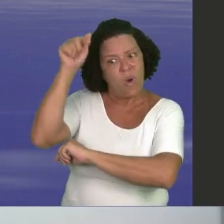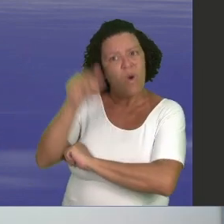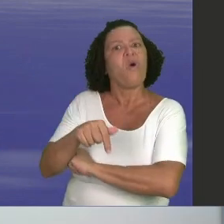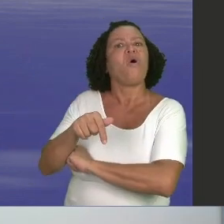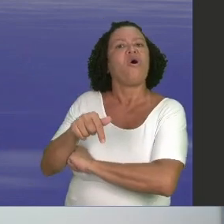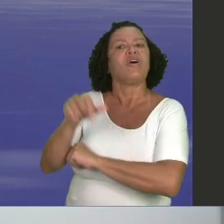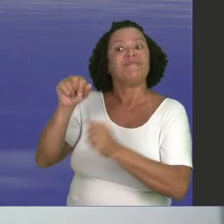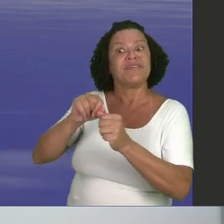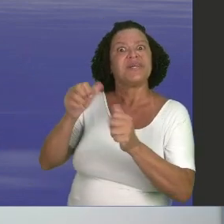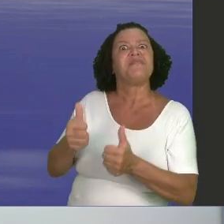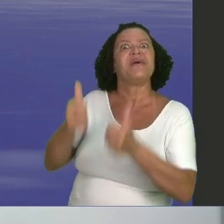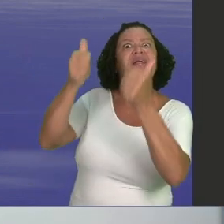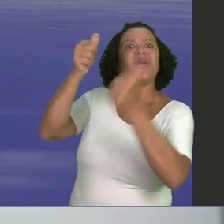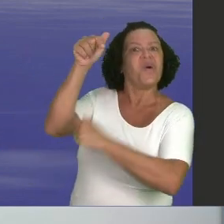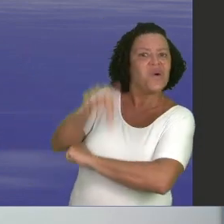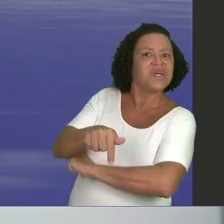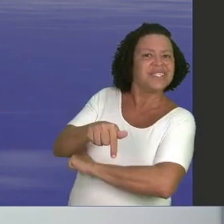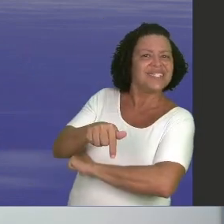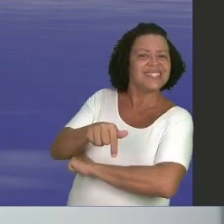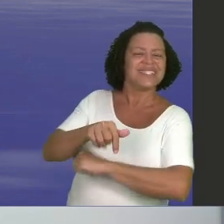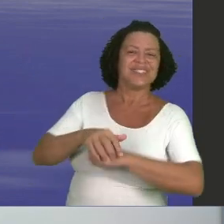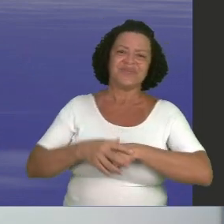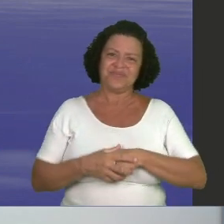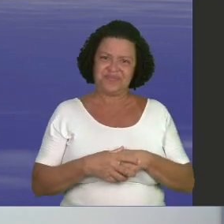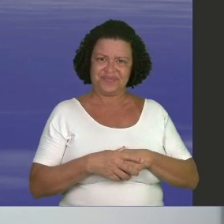o melhor hoje.